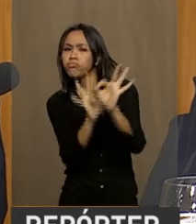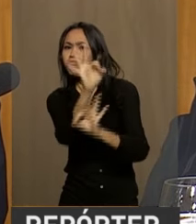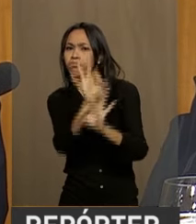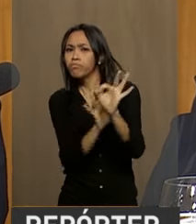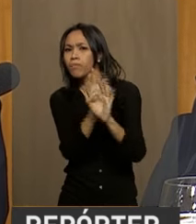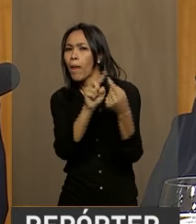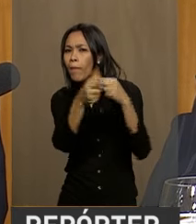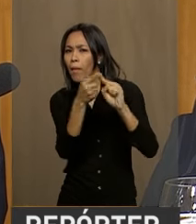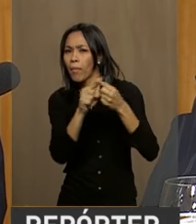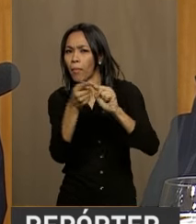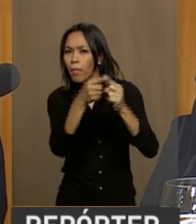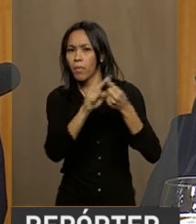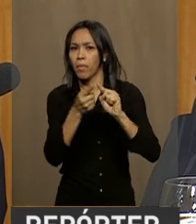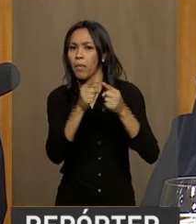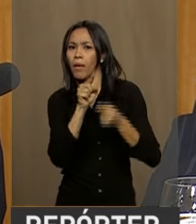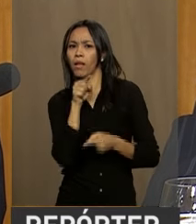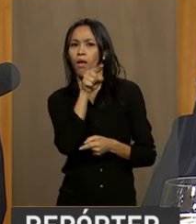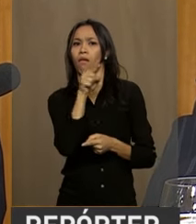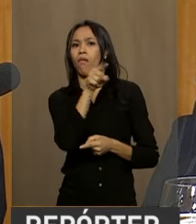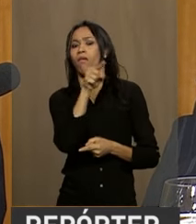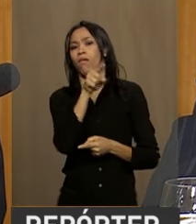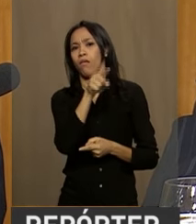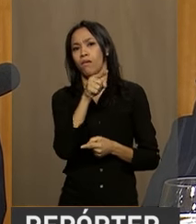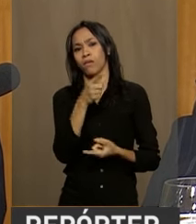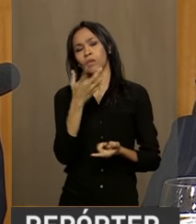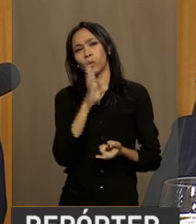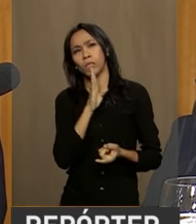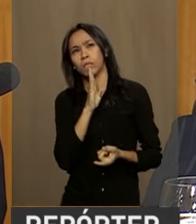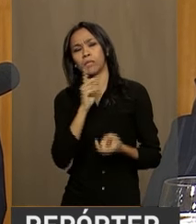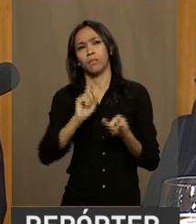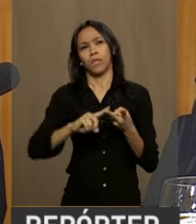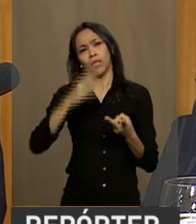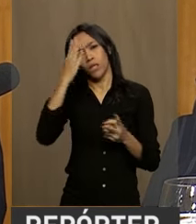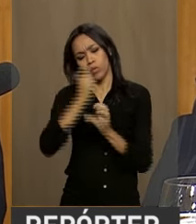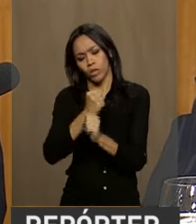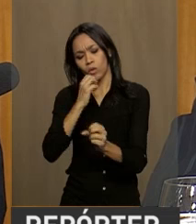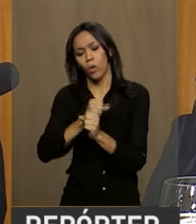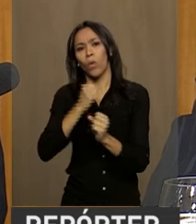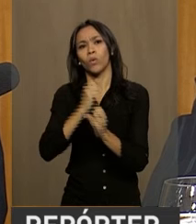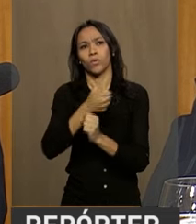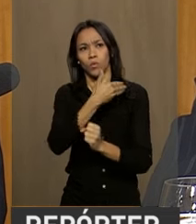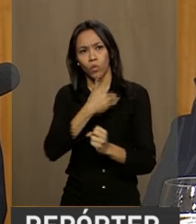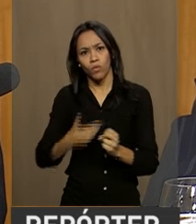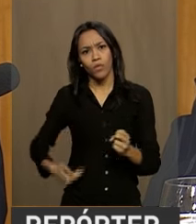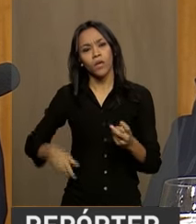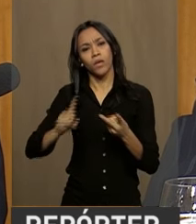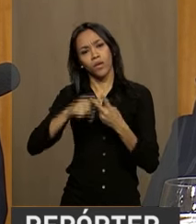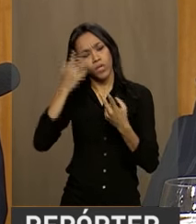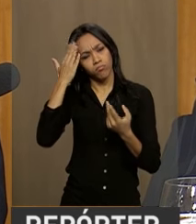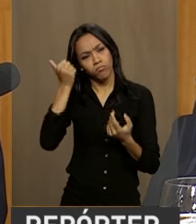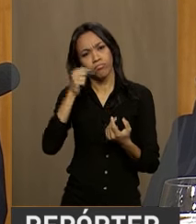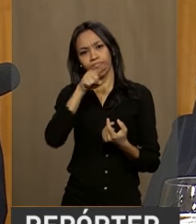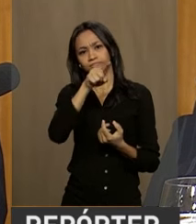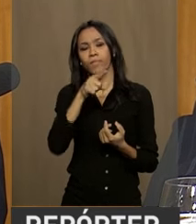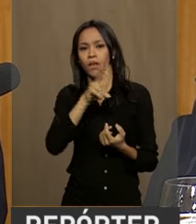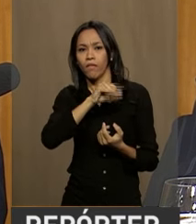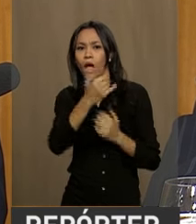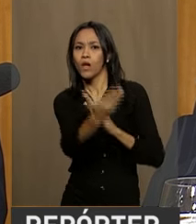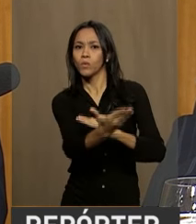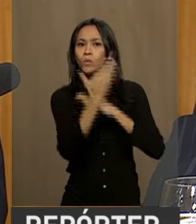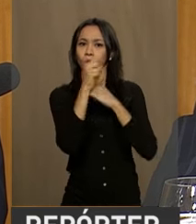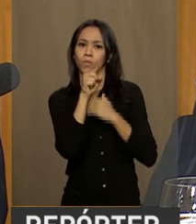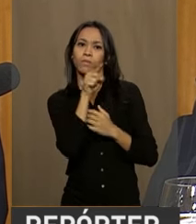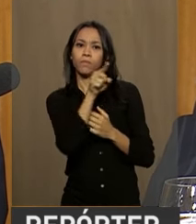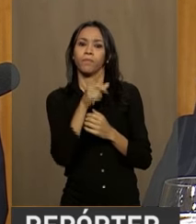processo político nacional, na articulação, no conhecimento das contas públicas e na sua formulação econômica. Portanto, é